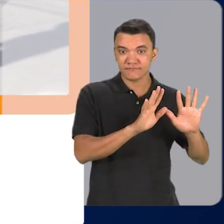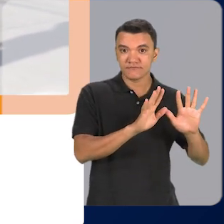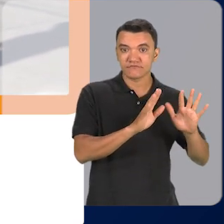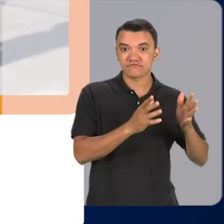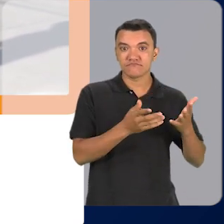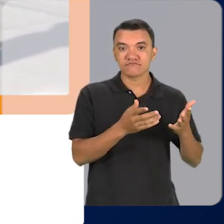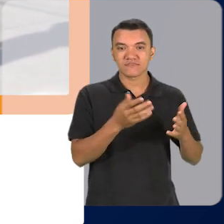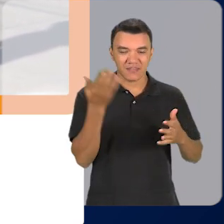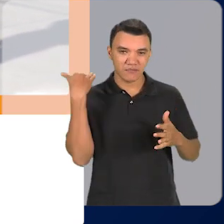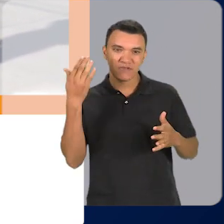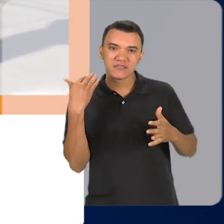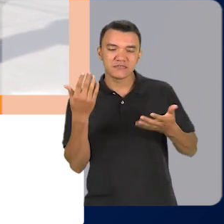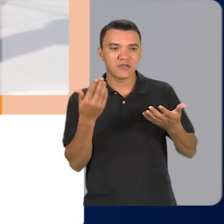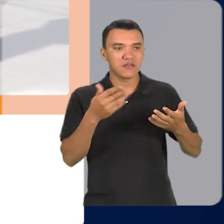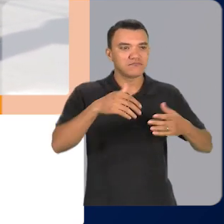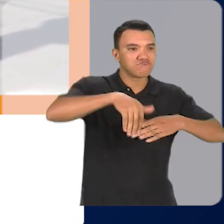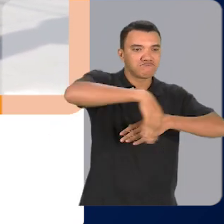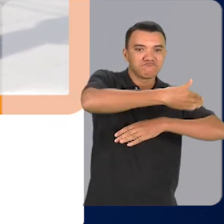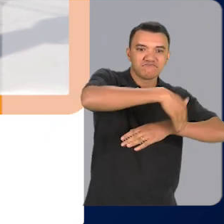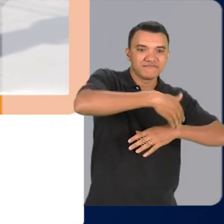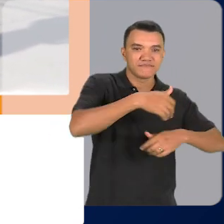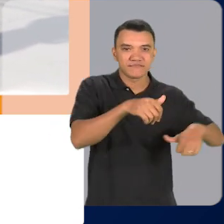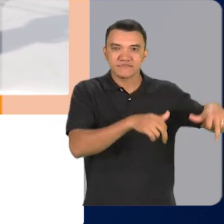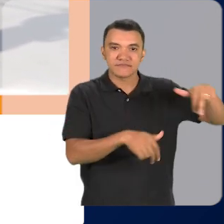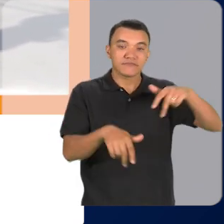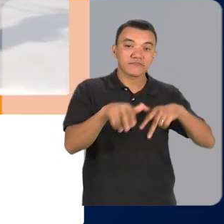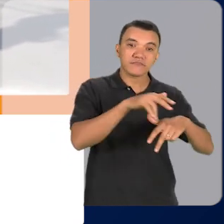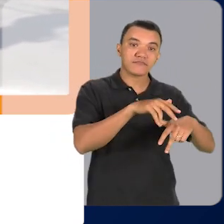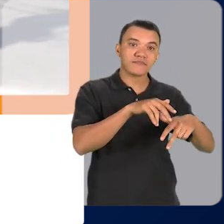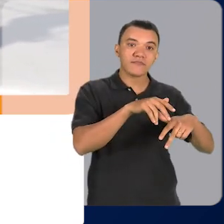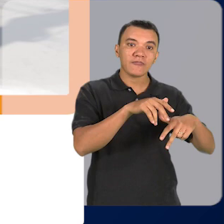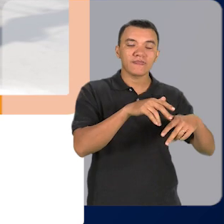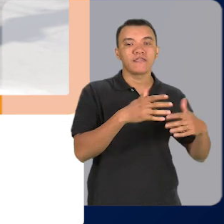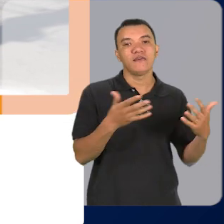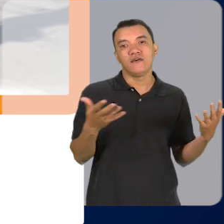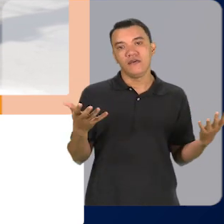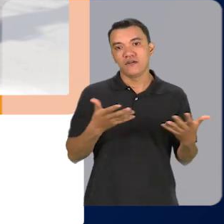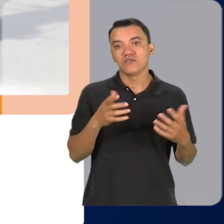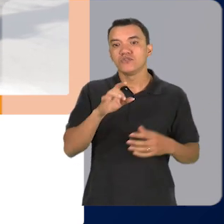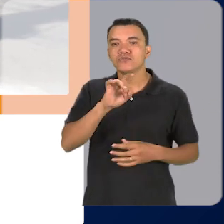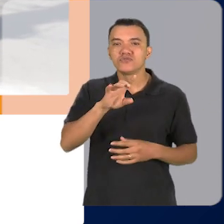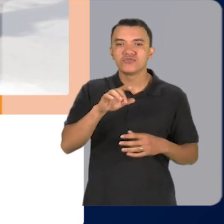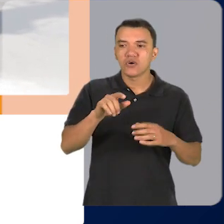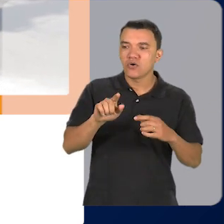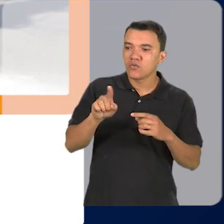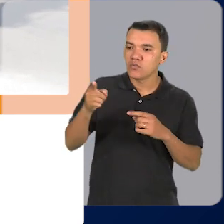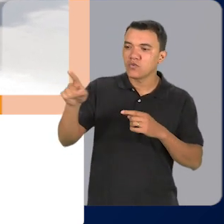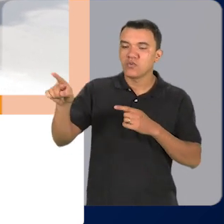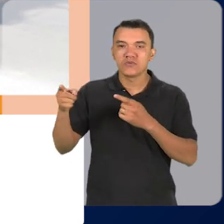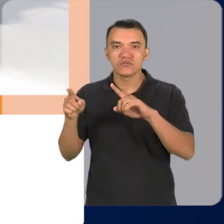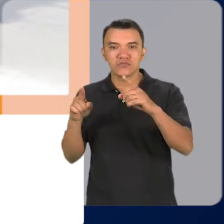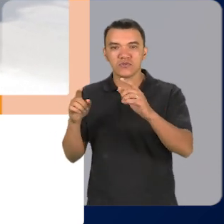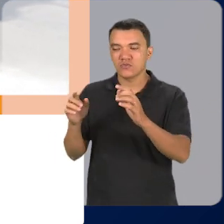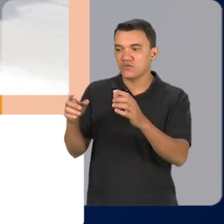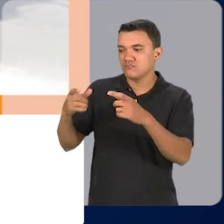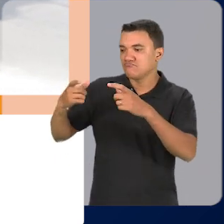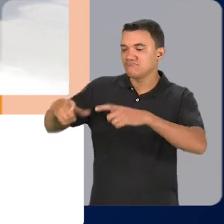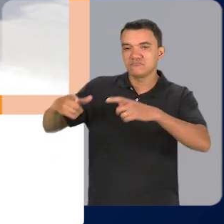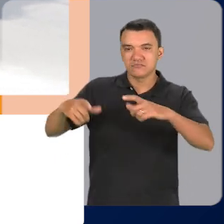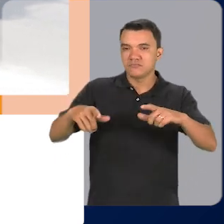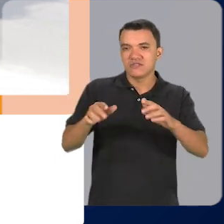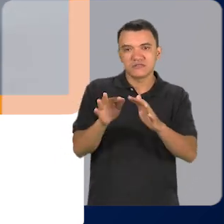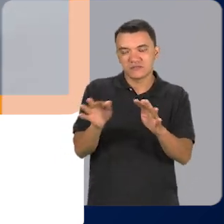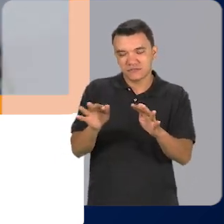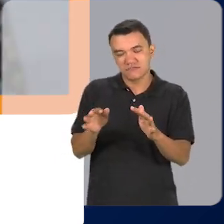e poesia, e passaram a se limitar a alguns bairros periféricos, como pontuou Eridan. Ele está muito presente